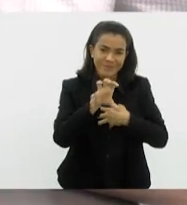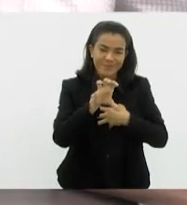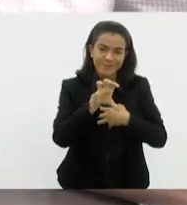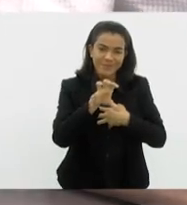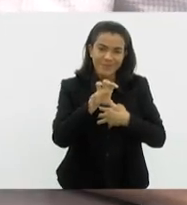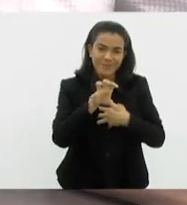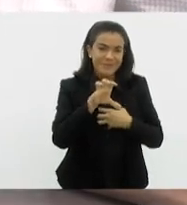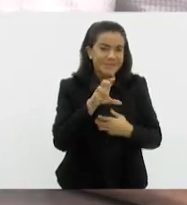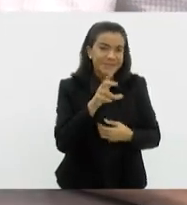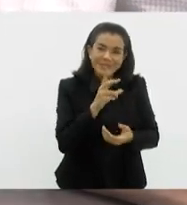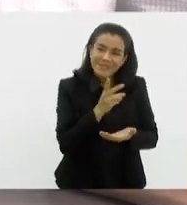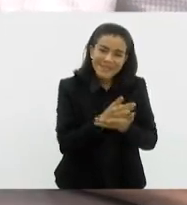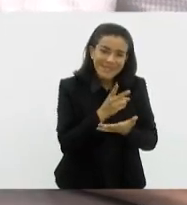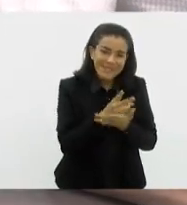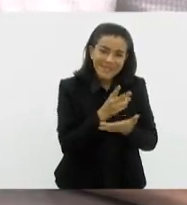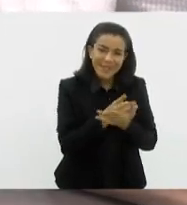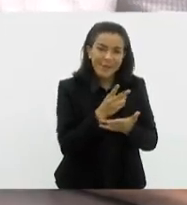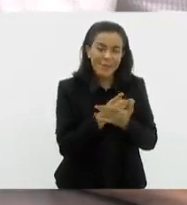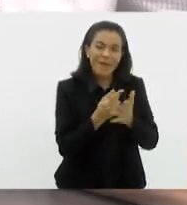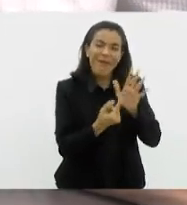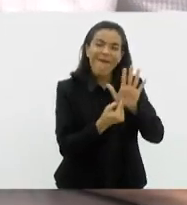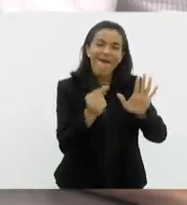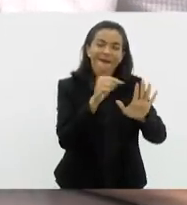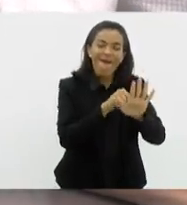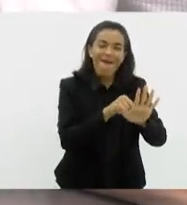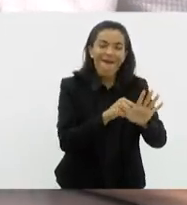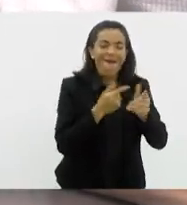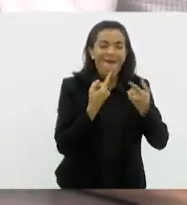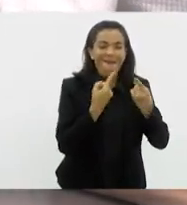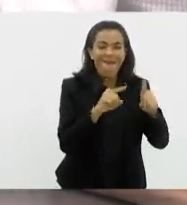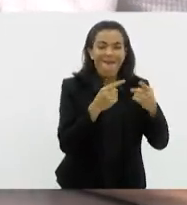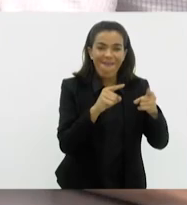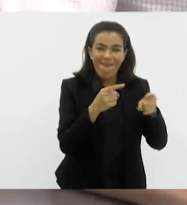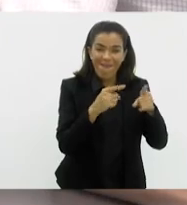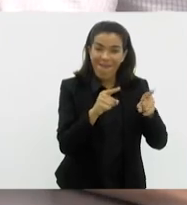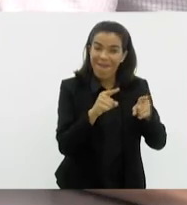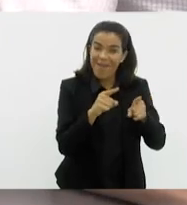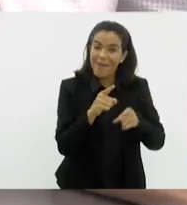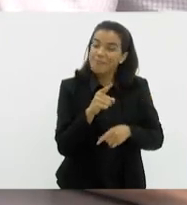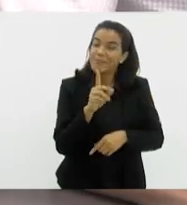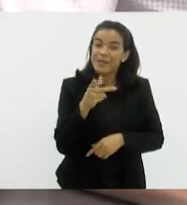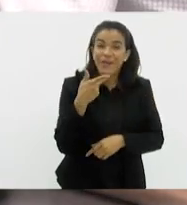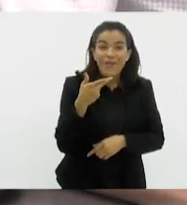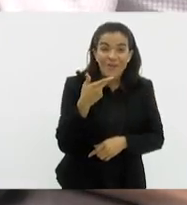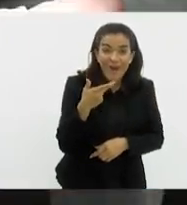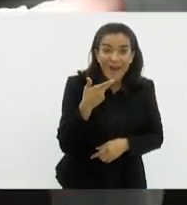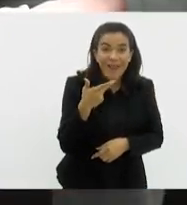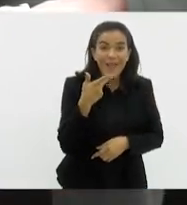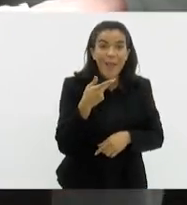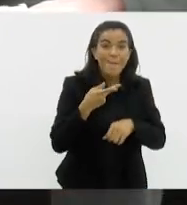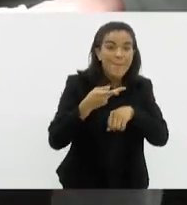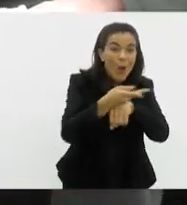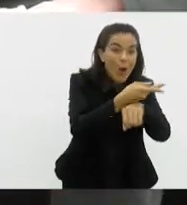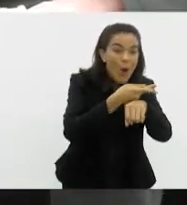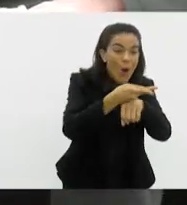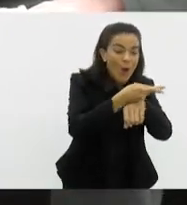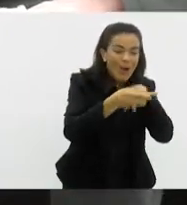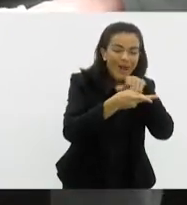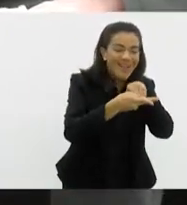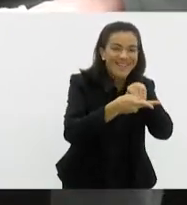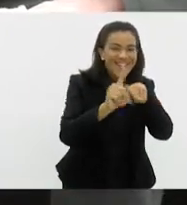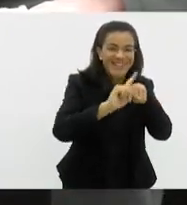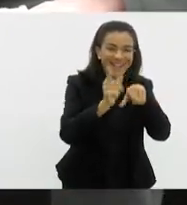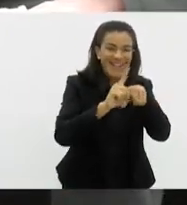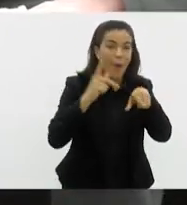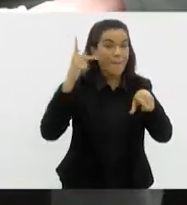é ligeiramente diferente, que é mais crítico. O meu era mais elogiativo. Mas eu falei a douta procuradoria do Estado, não falei a